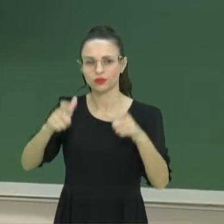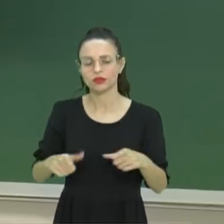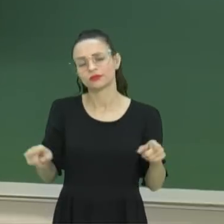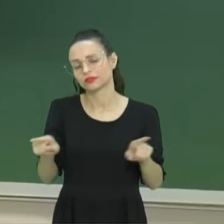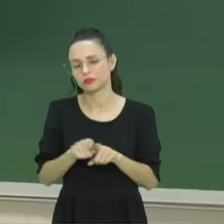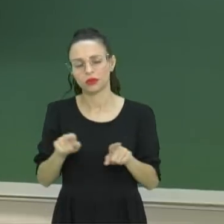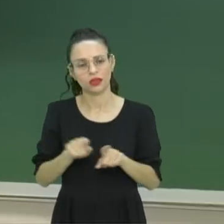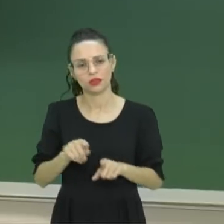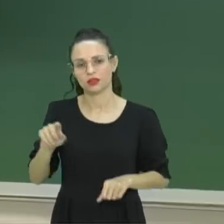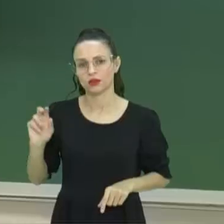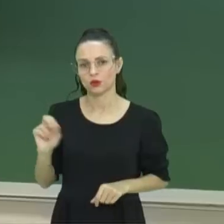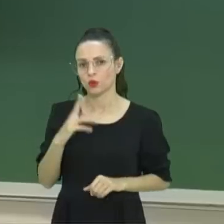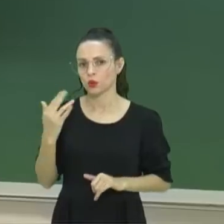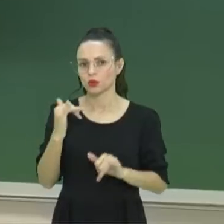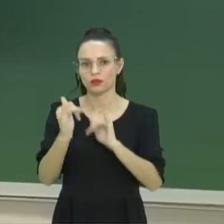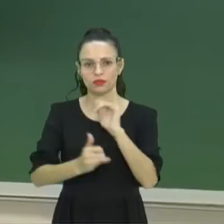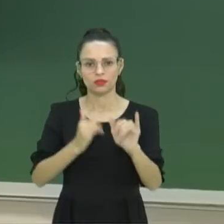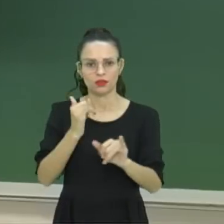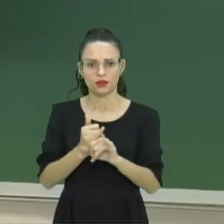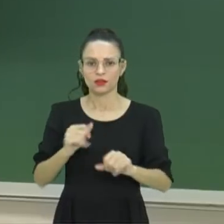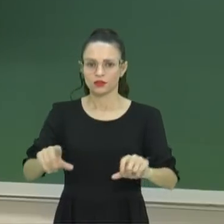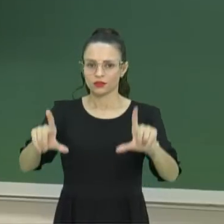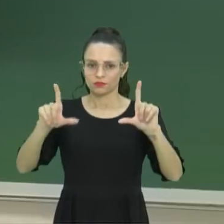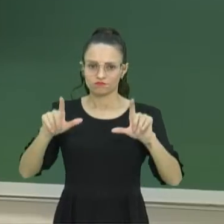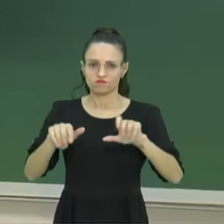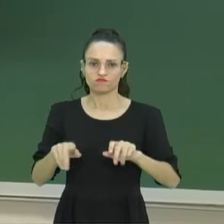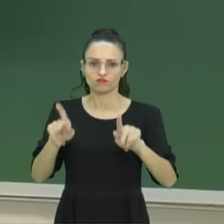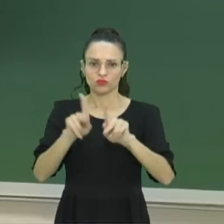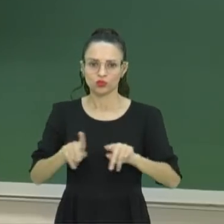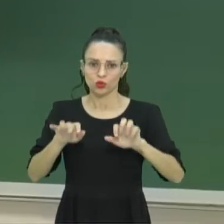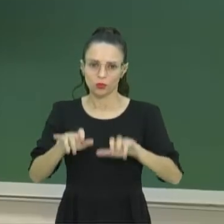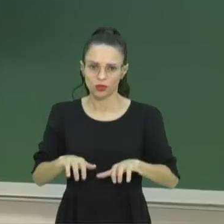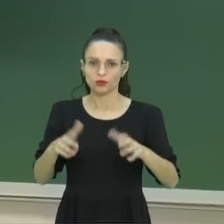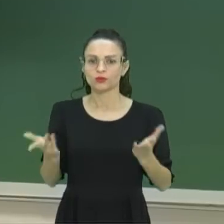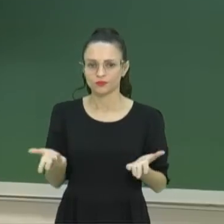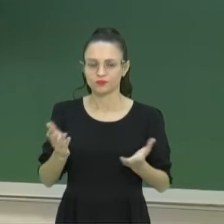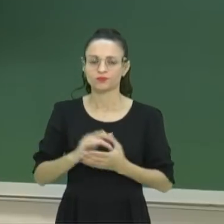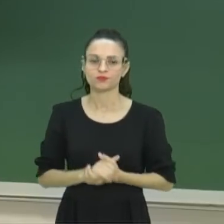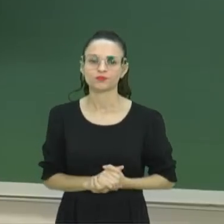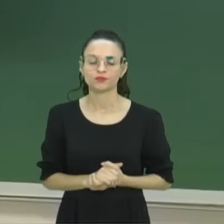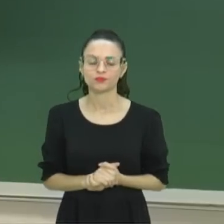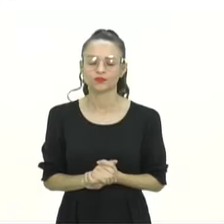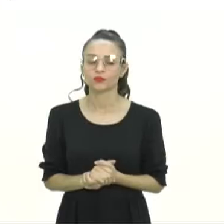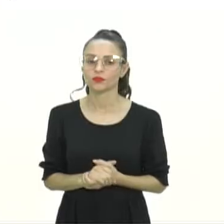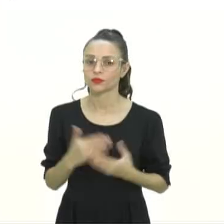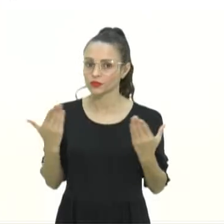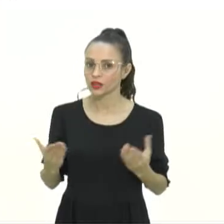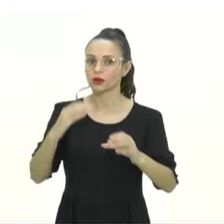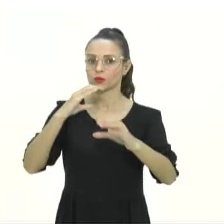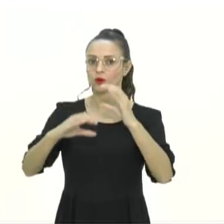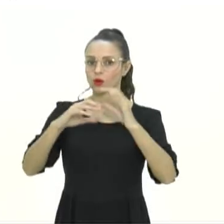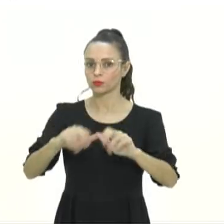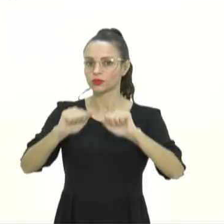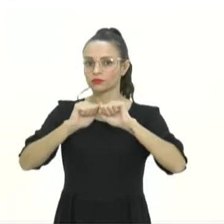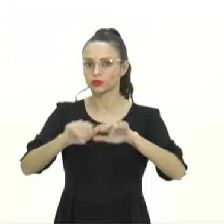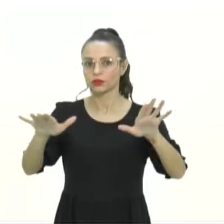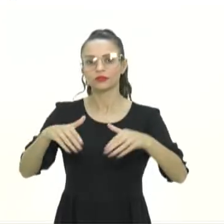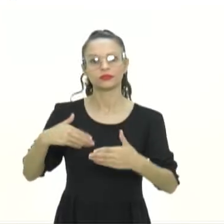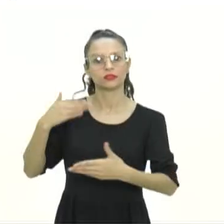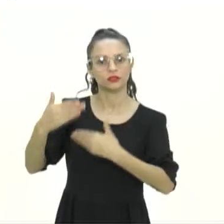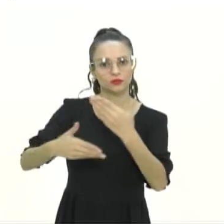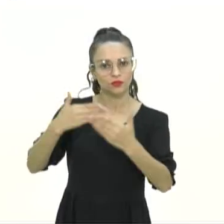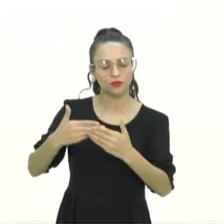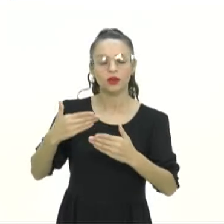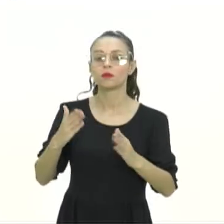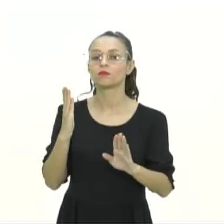ou até mesmo na internet, na tela do computador ou coisas do tipo. Então, as telecomunicações se desenvolveram